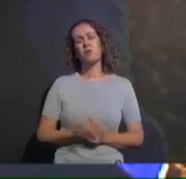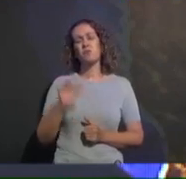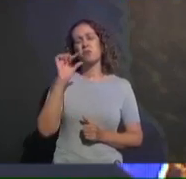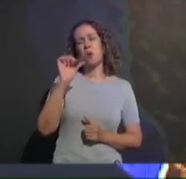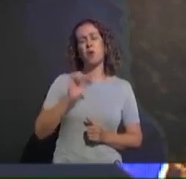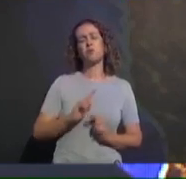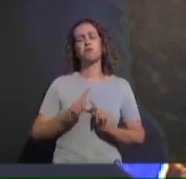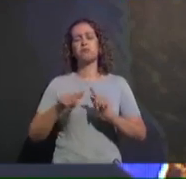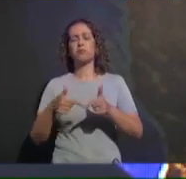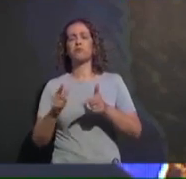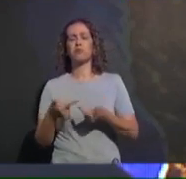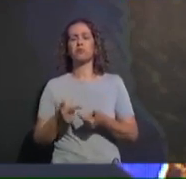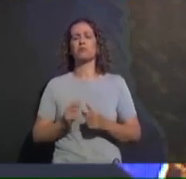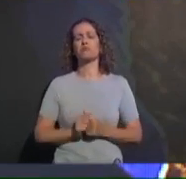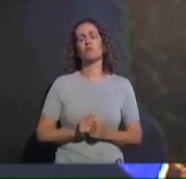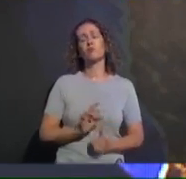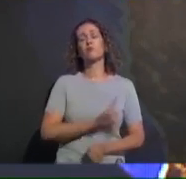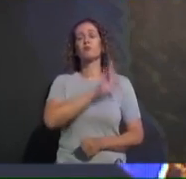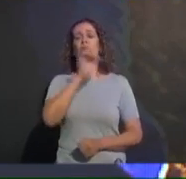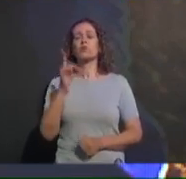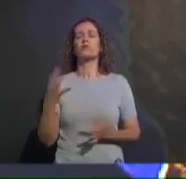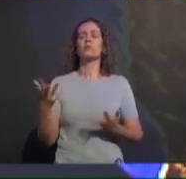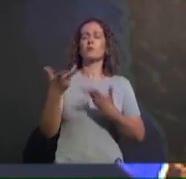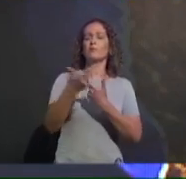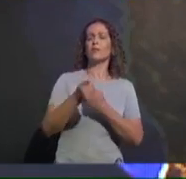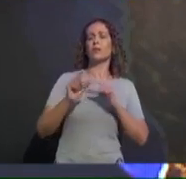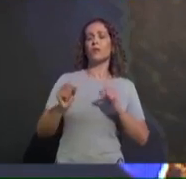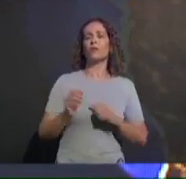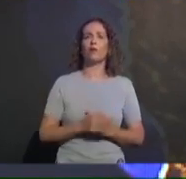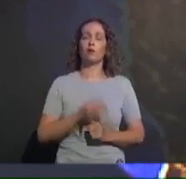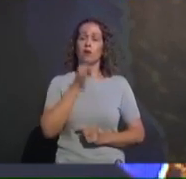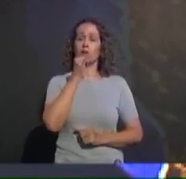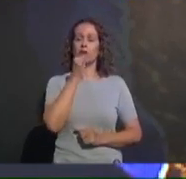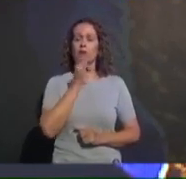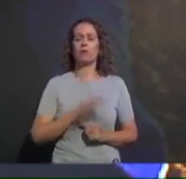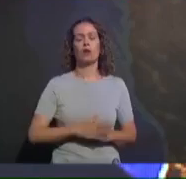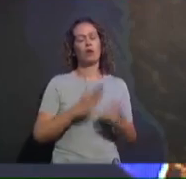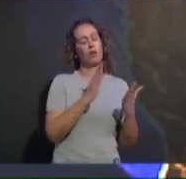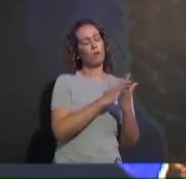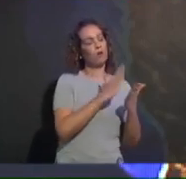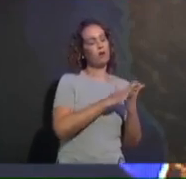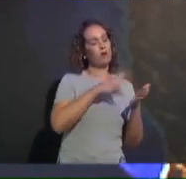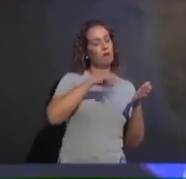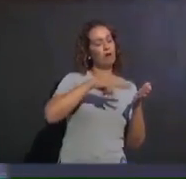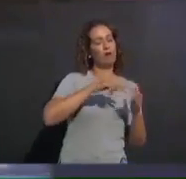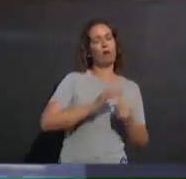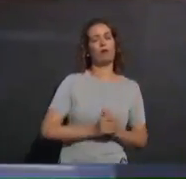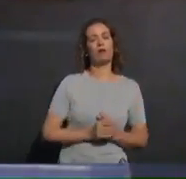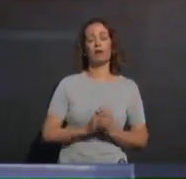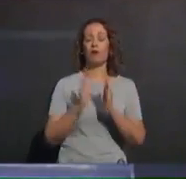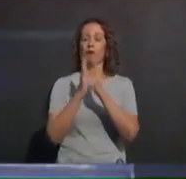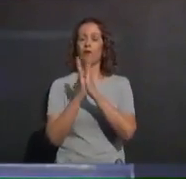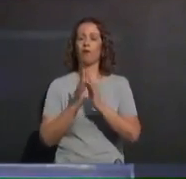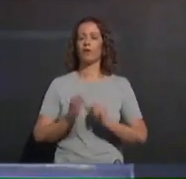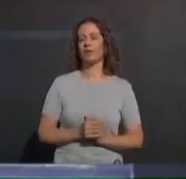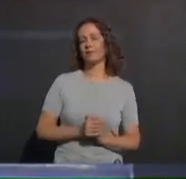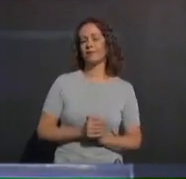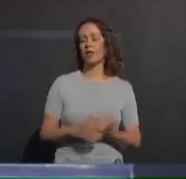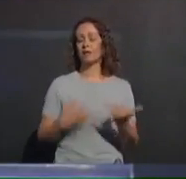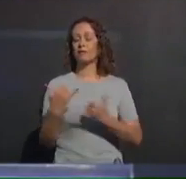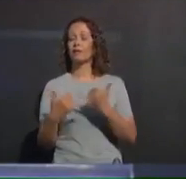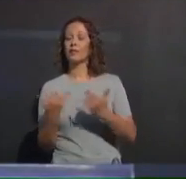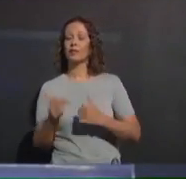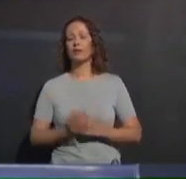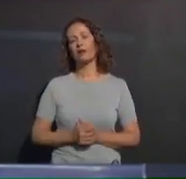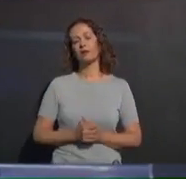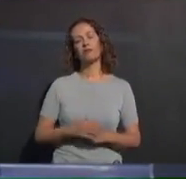pouco. Sabe o que é um dia perfeito? É um dia que você, onde você lê um livro, onde você ora, você se diverte, tira um